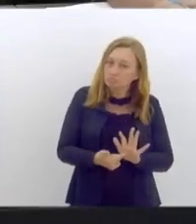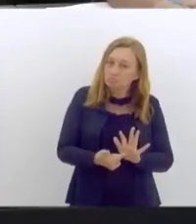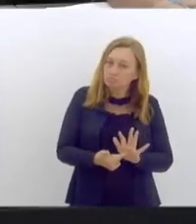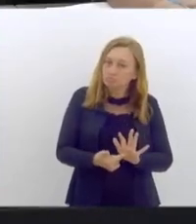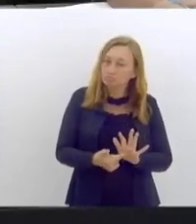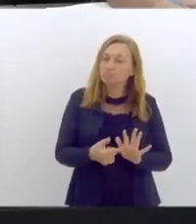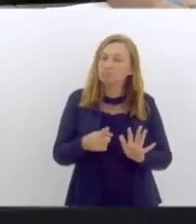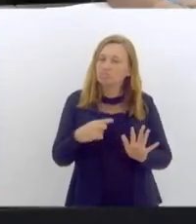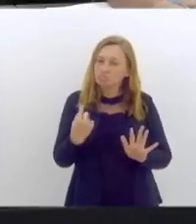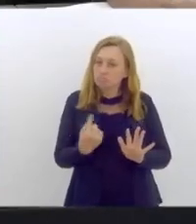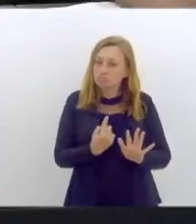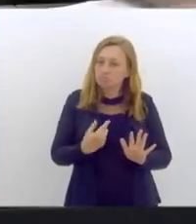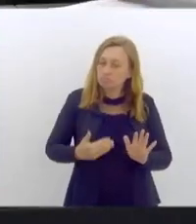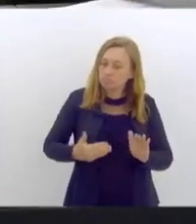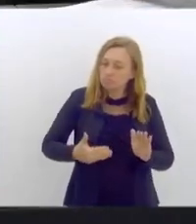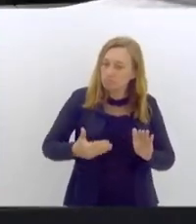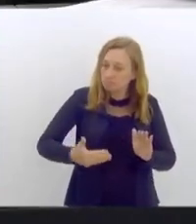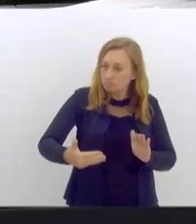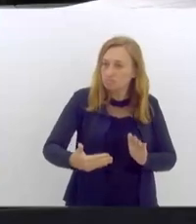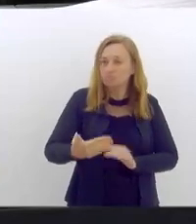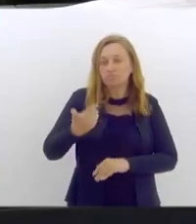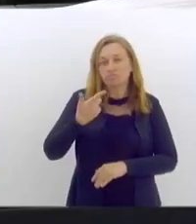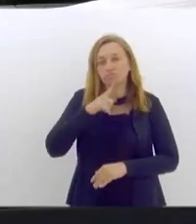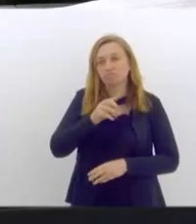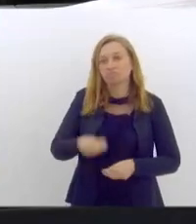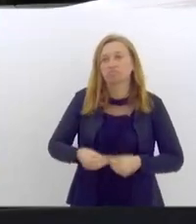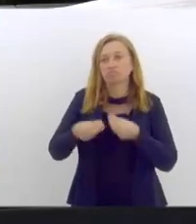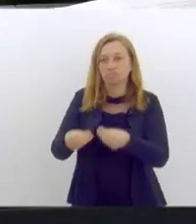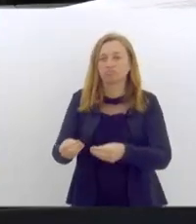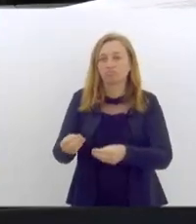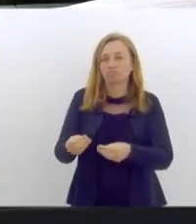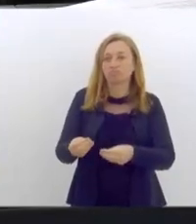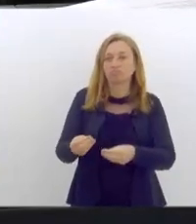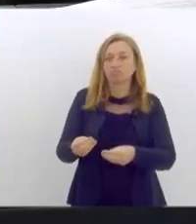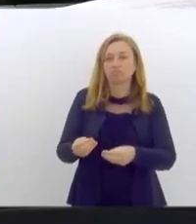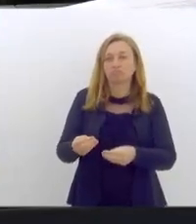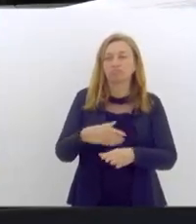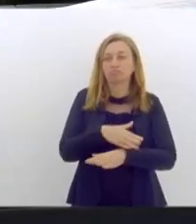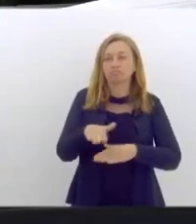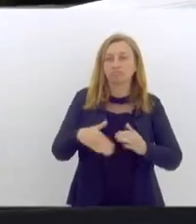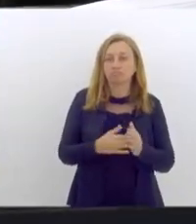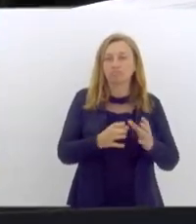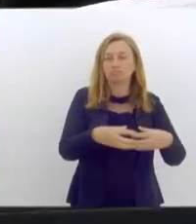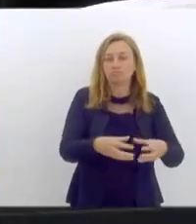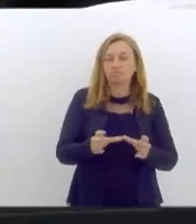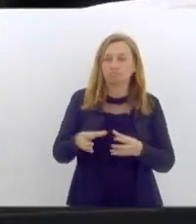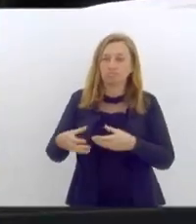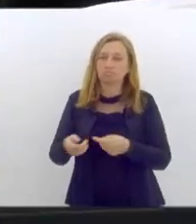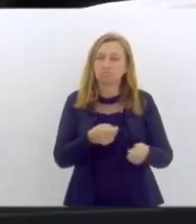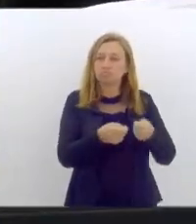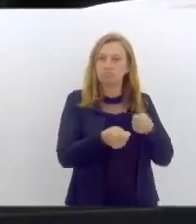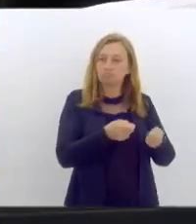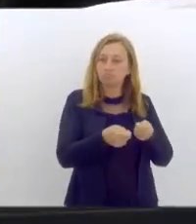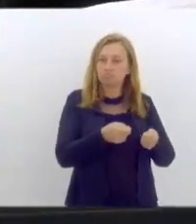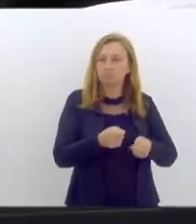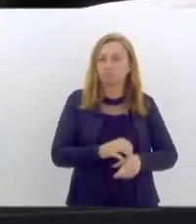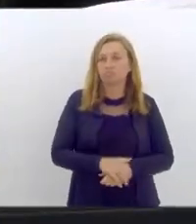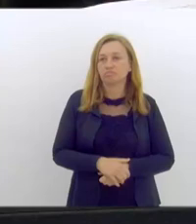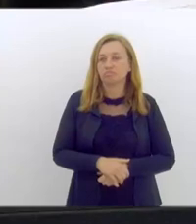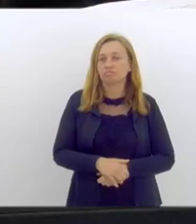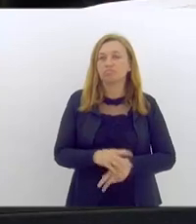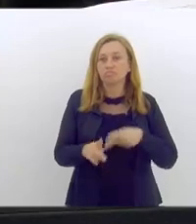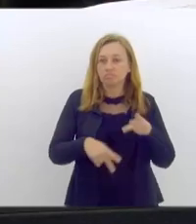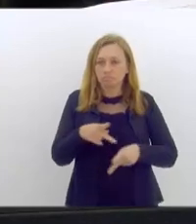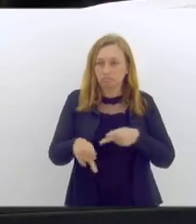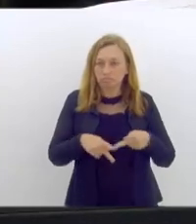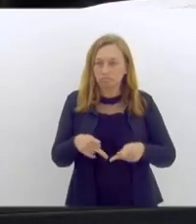que nós vamos conseguir entregar para todos os órgãos do controle e para a população